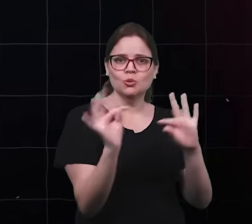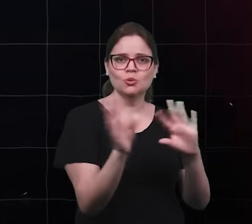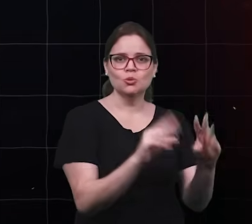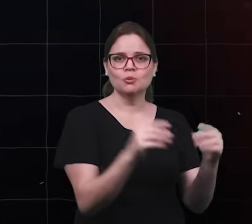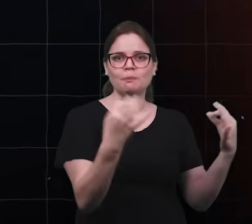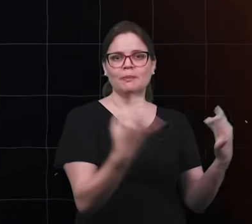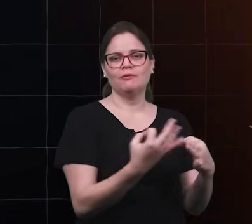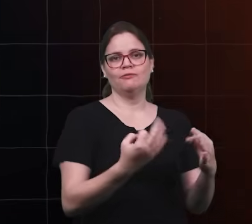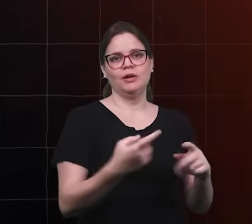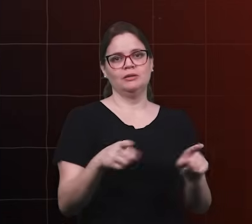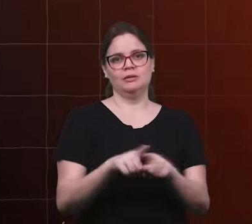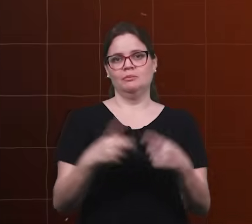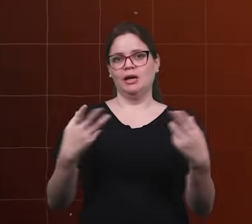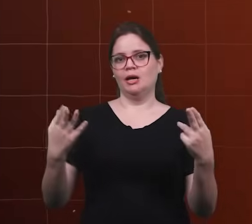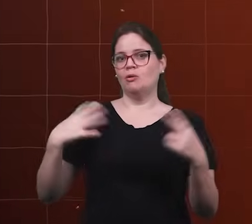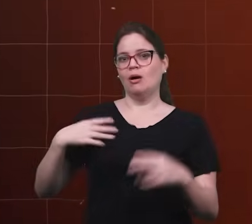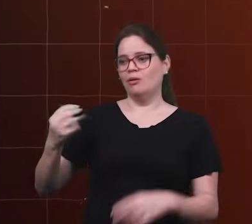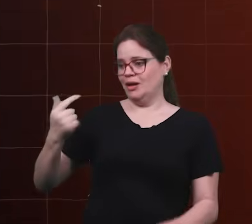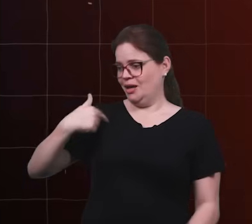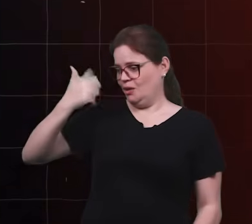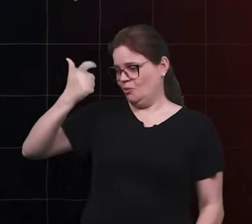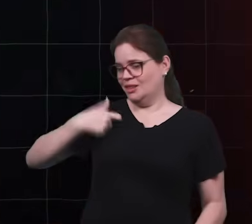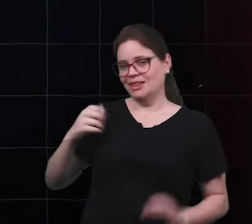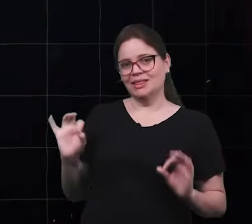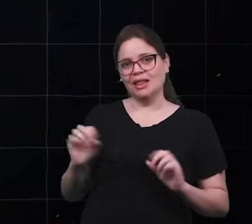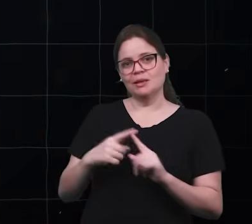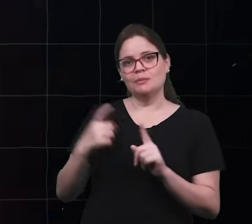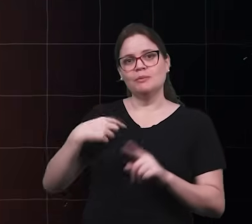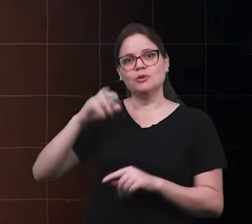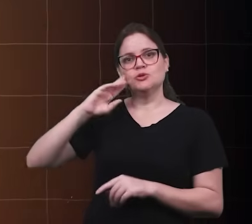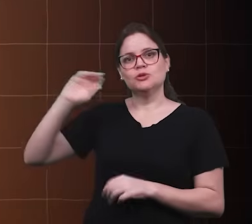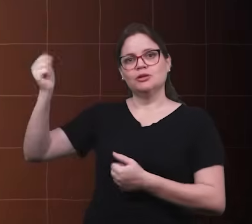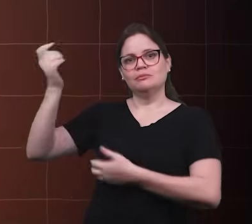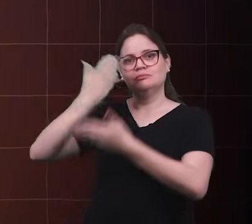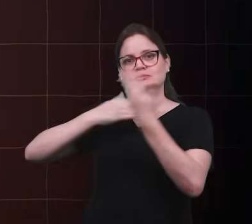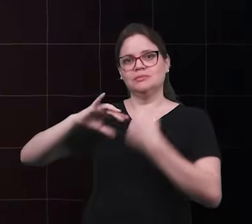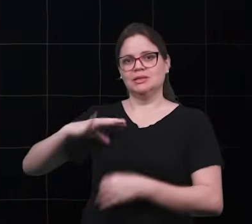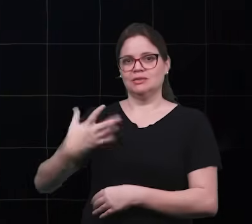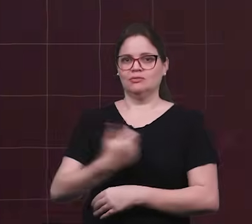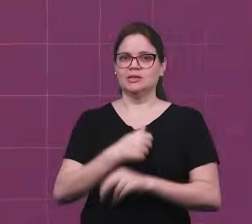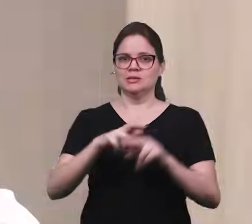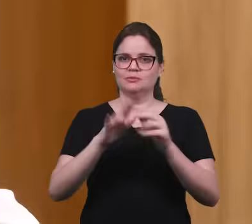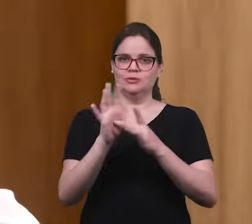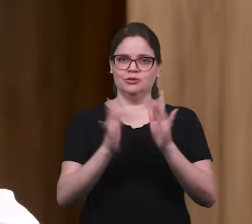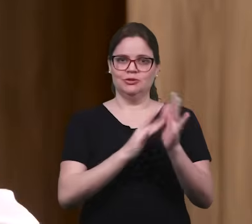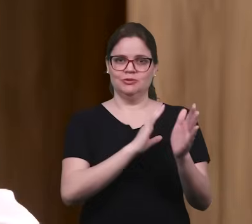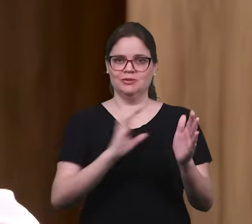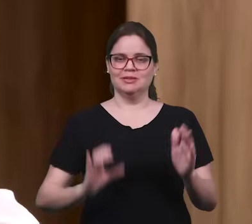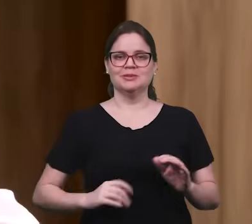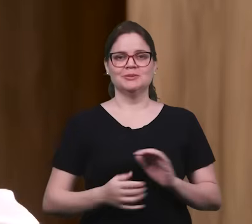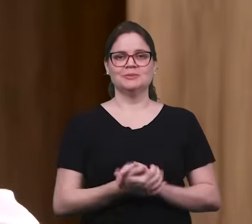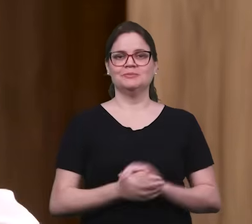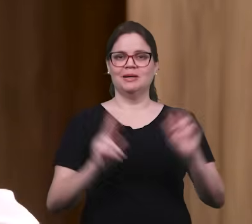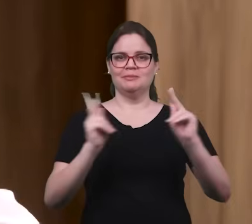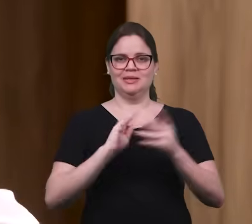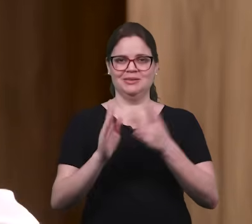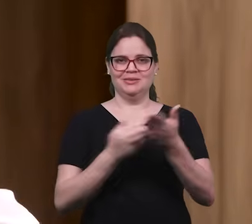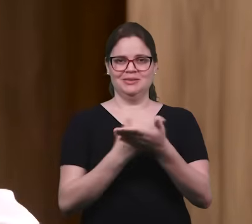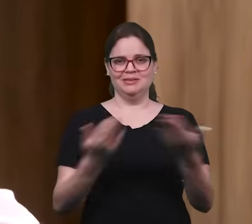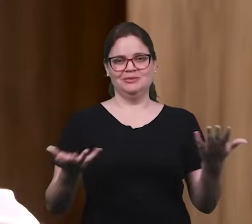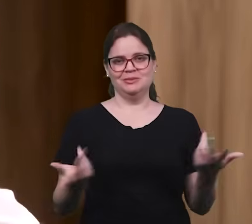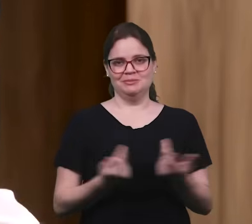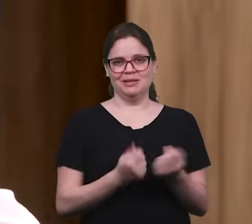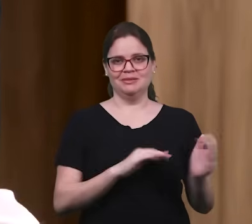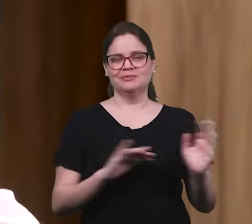tão grande salvação na pessoa do Senhor Jesus. A todos a paz, Senhor Jesus. Maravilha, pastor Alex.